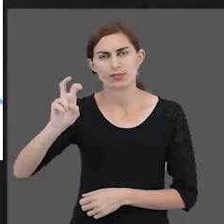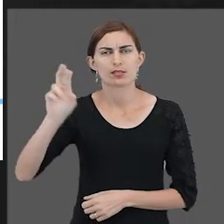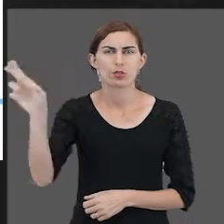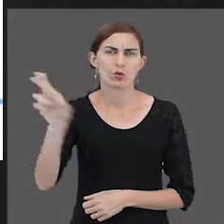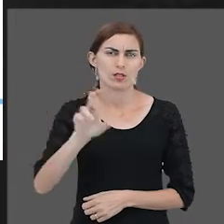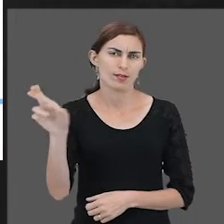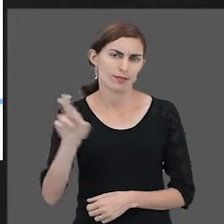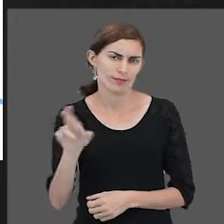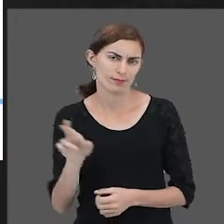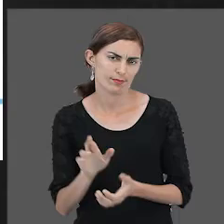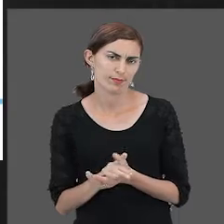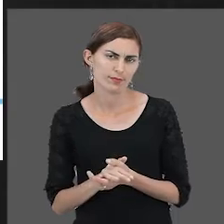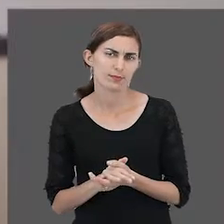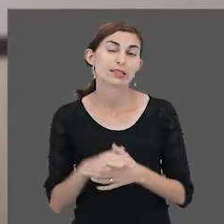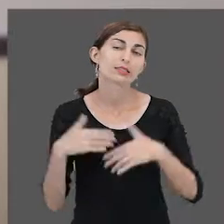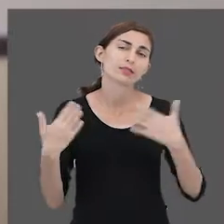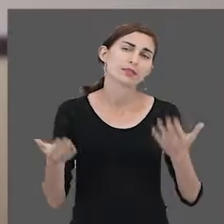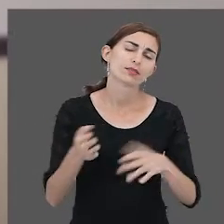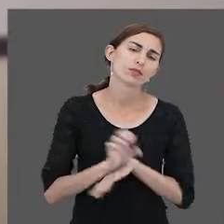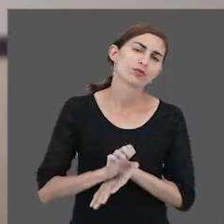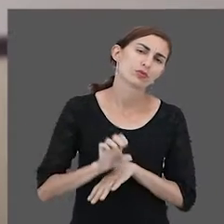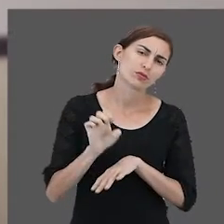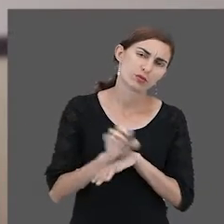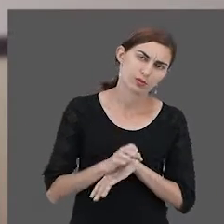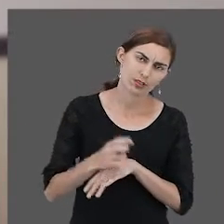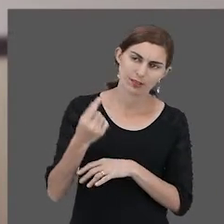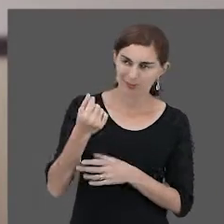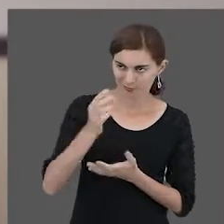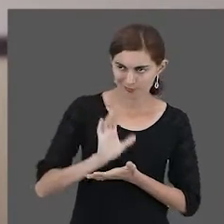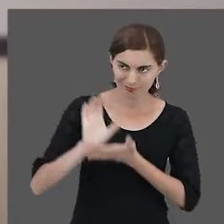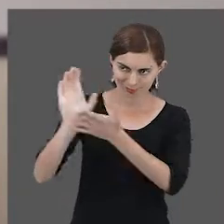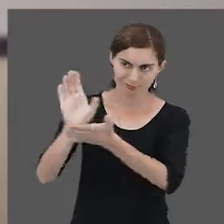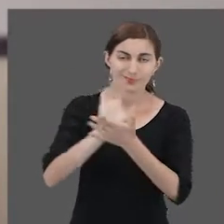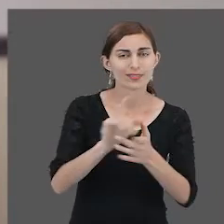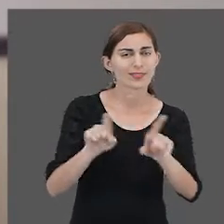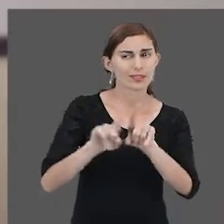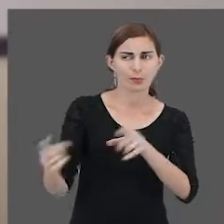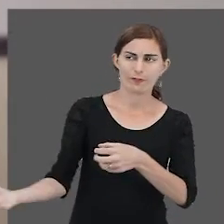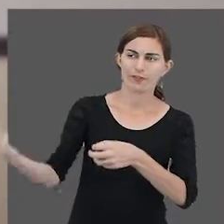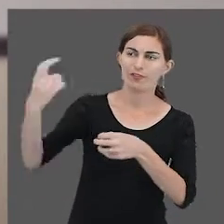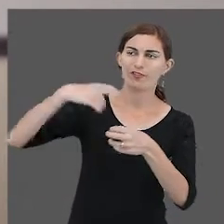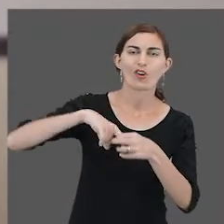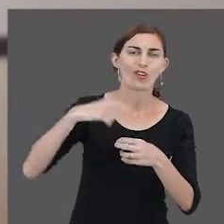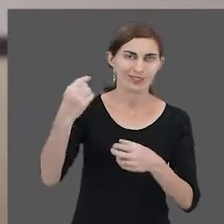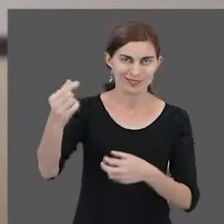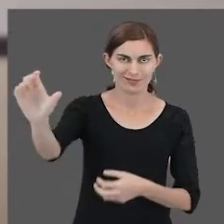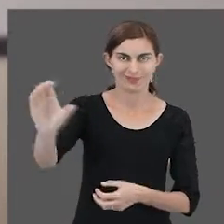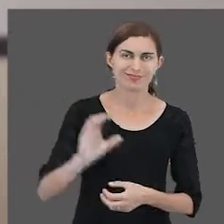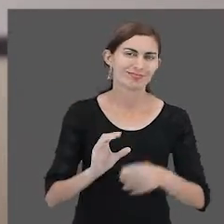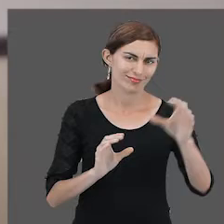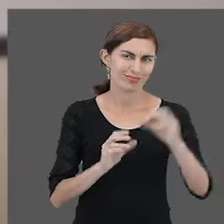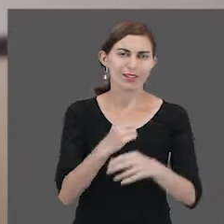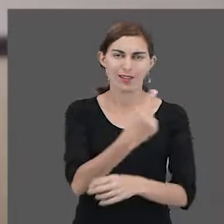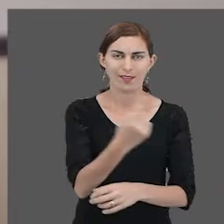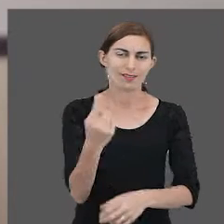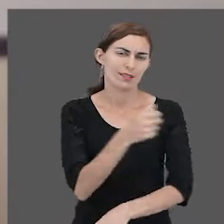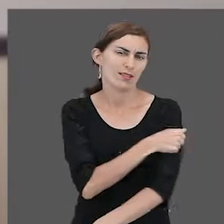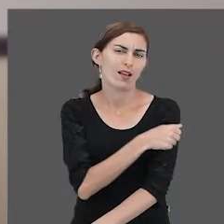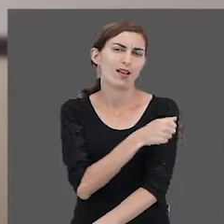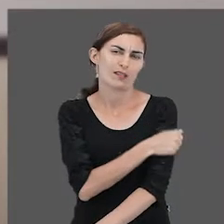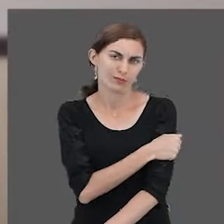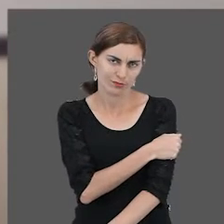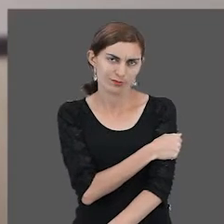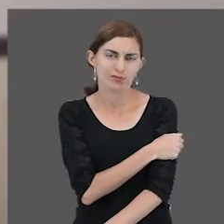2.875,03. Então, o Estado contribui e recebe de acordo com esses valores por aluno